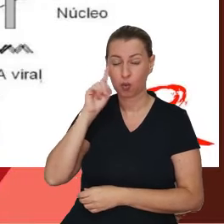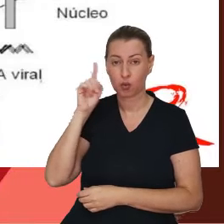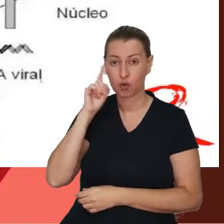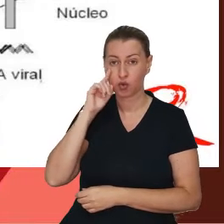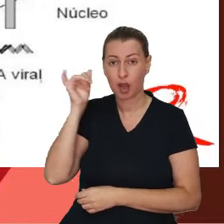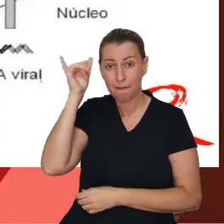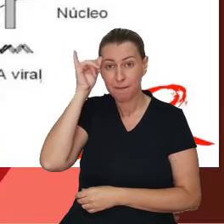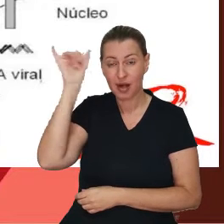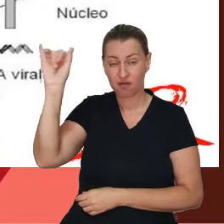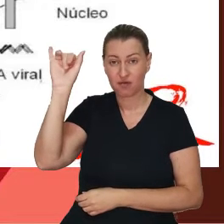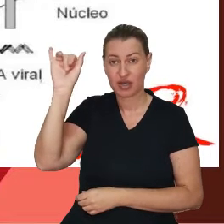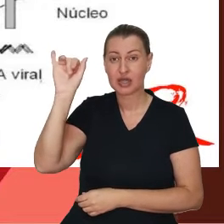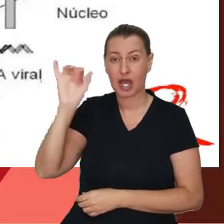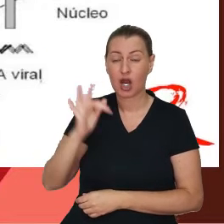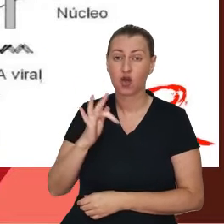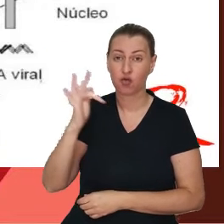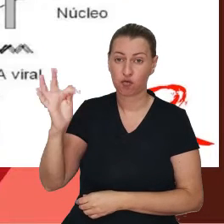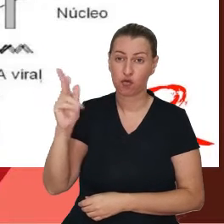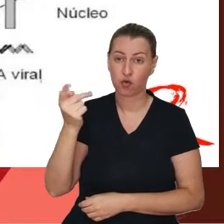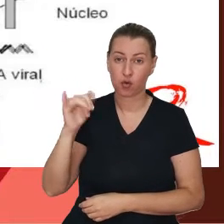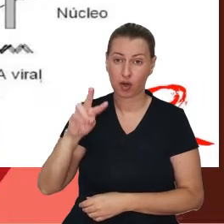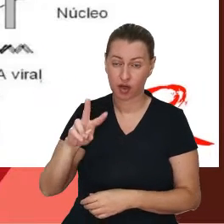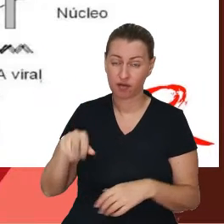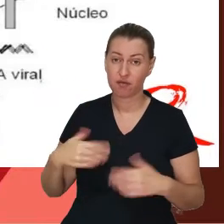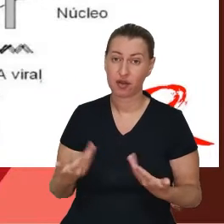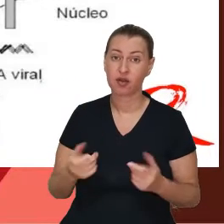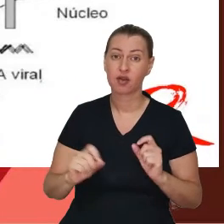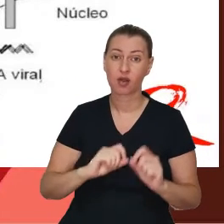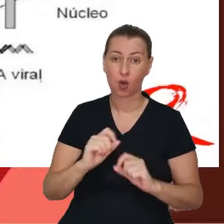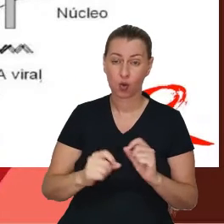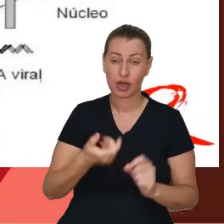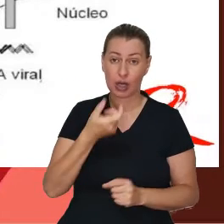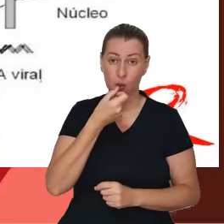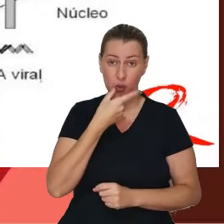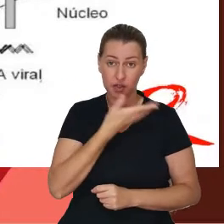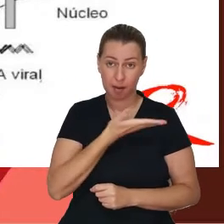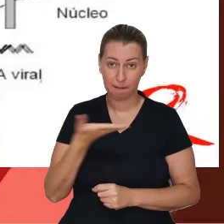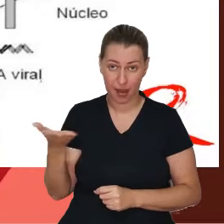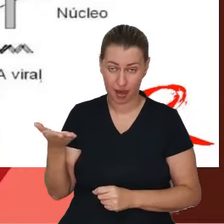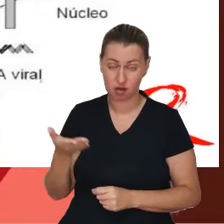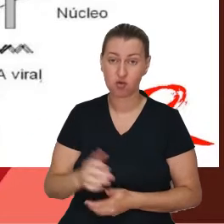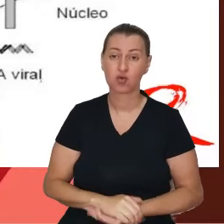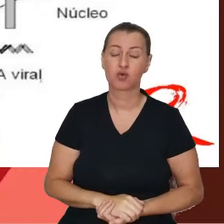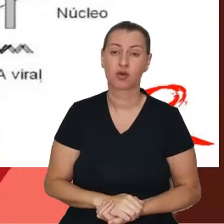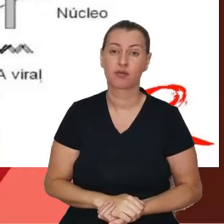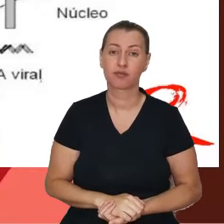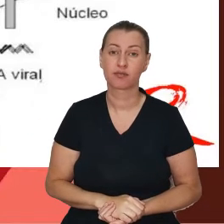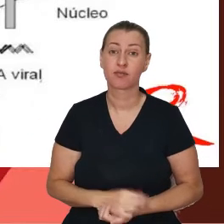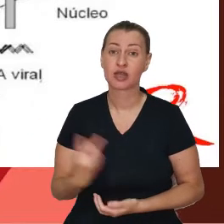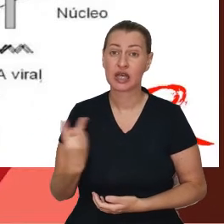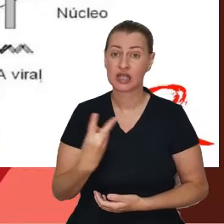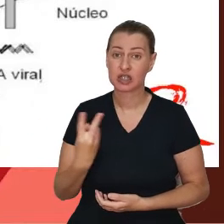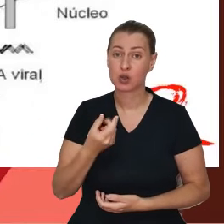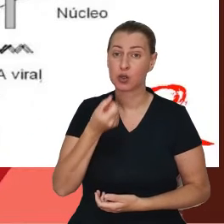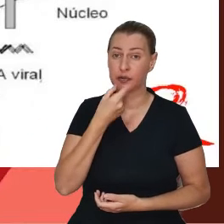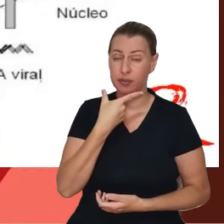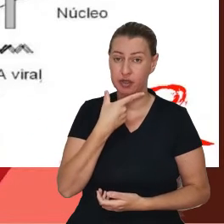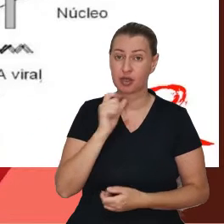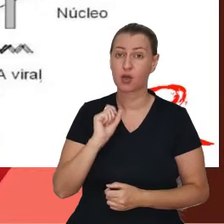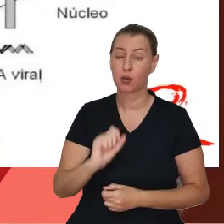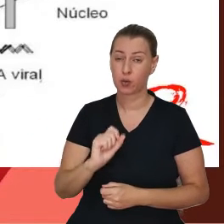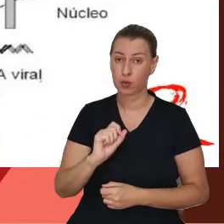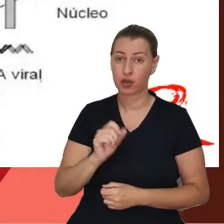em situações futuras, né? O esquema é o tenofovir e a entricitabina. Essas duas medicações, elas